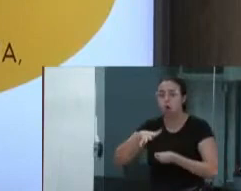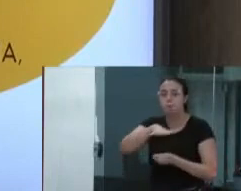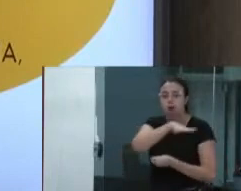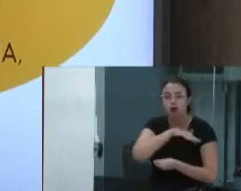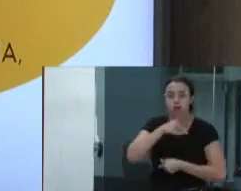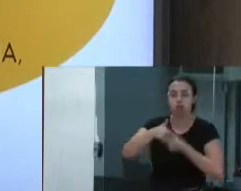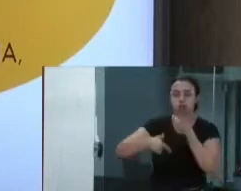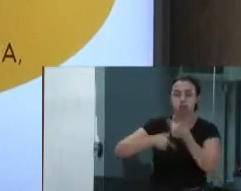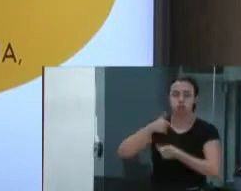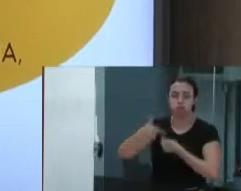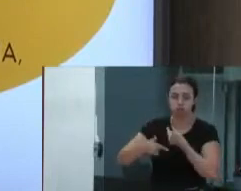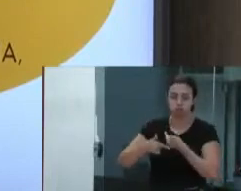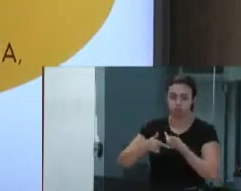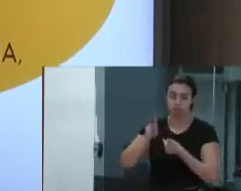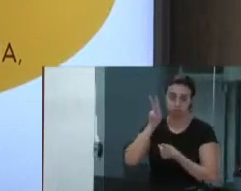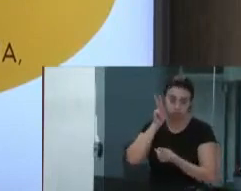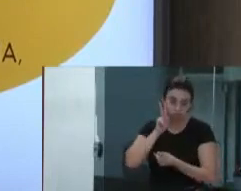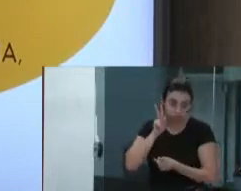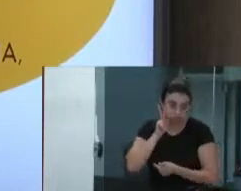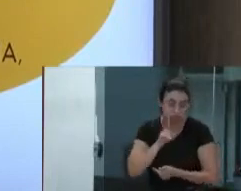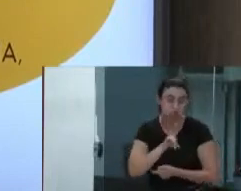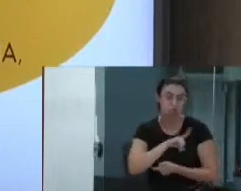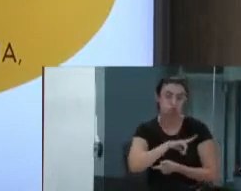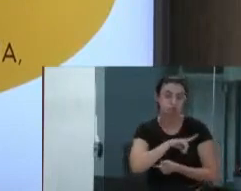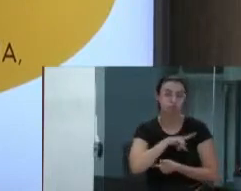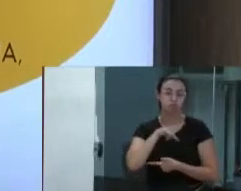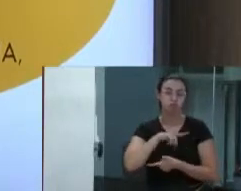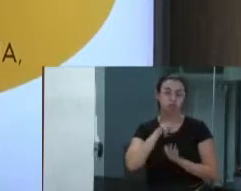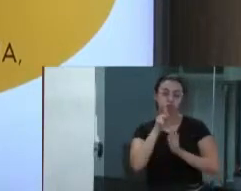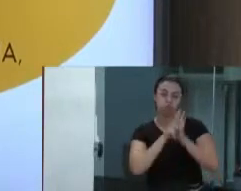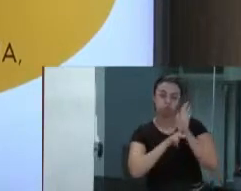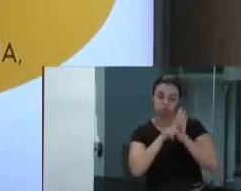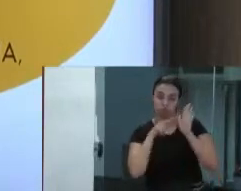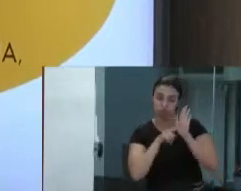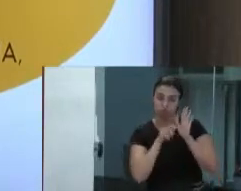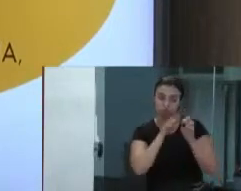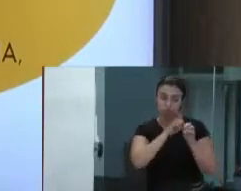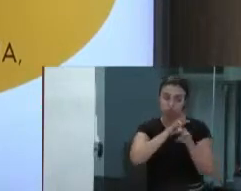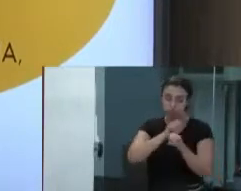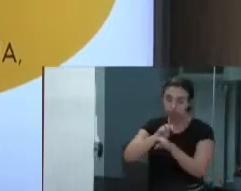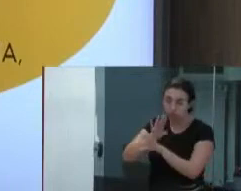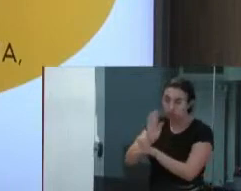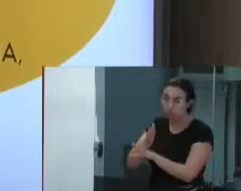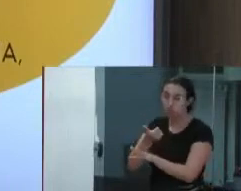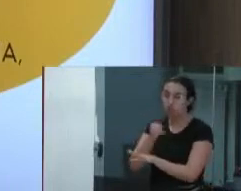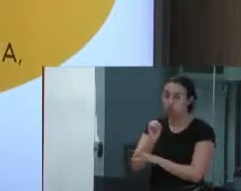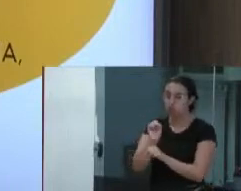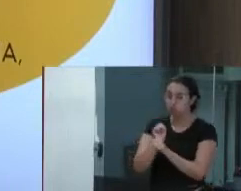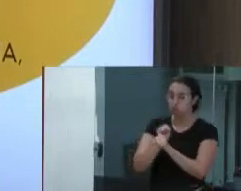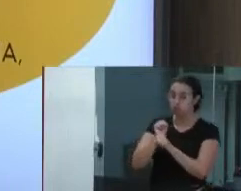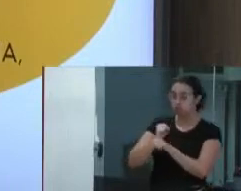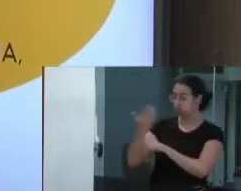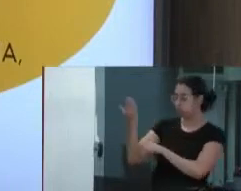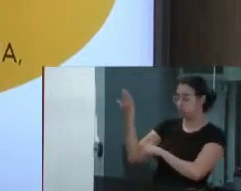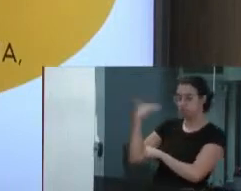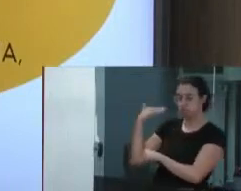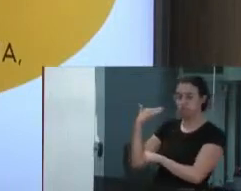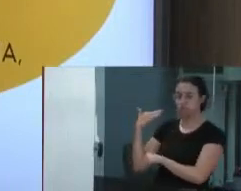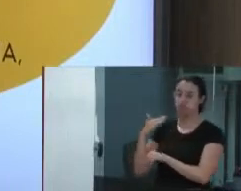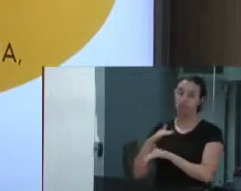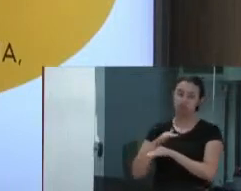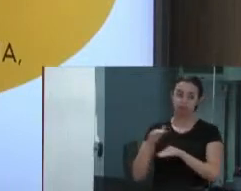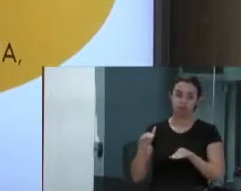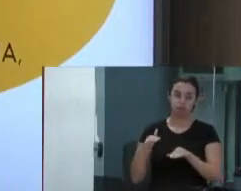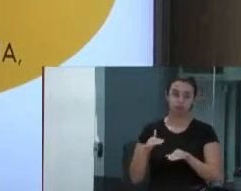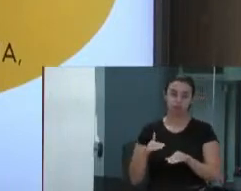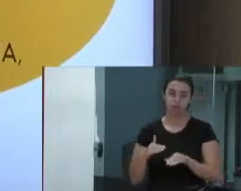Né, lembrando que Divinópolis teve esse programa de aprendizagem há mais de 10 anos atrás, quando ele foi encerrado,